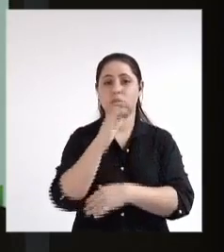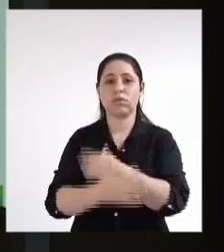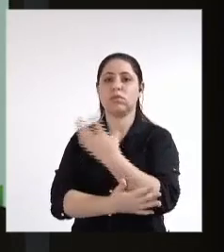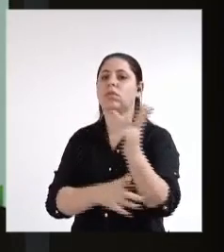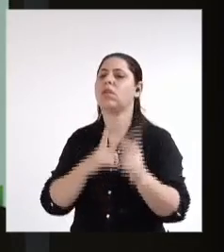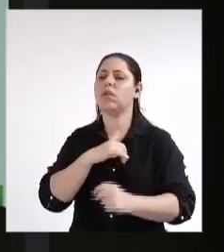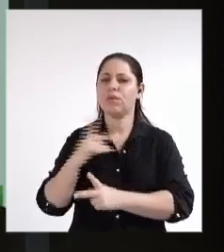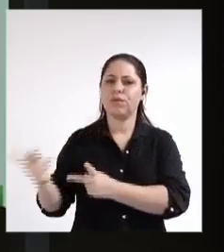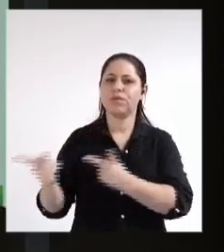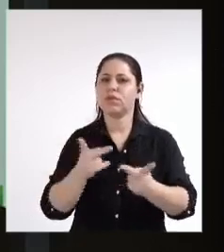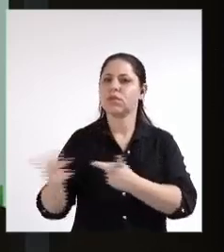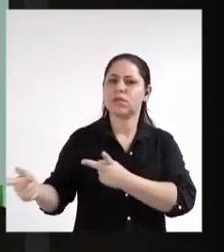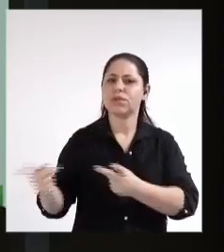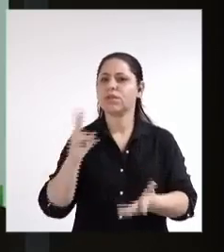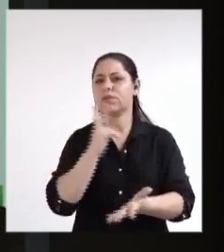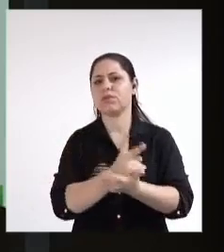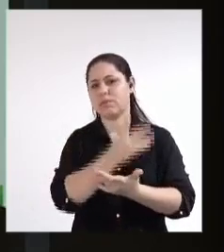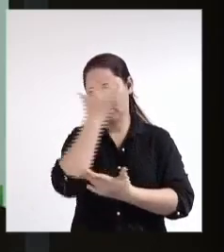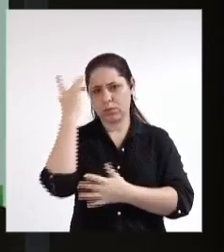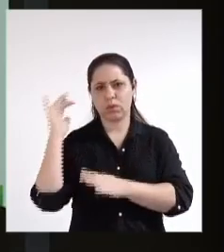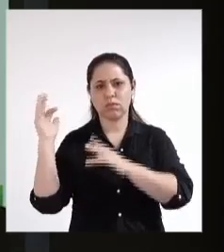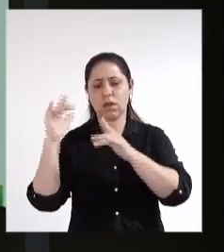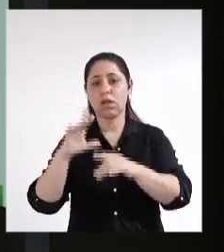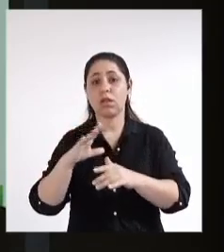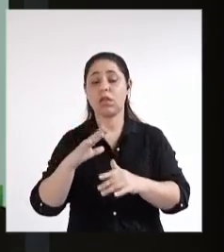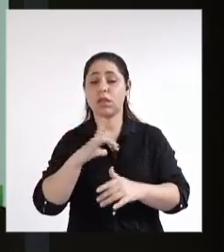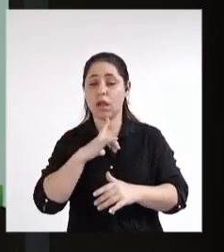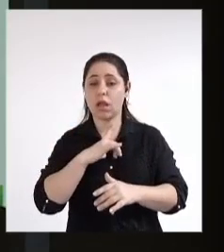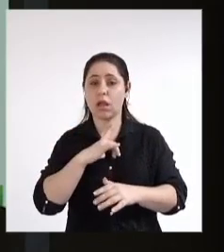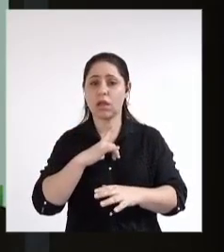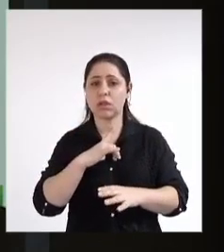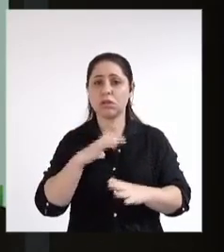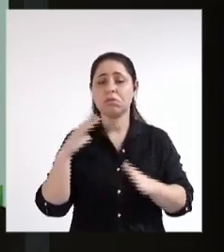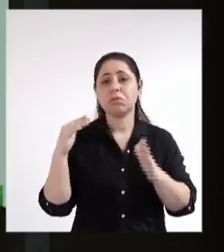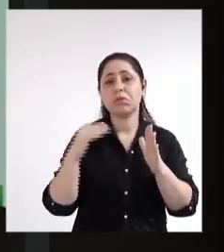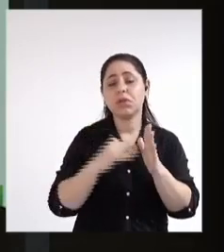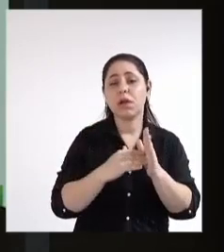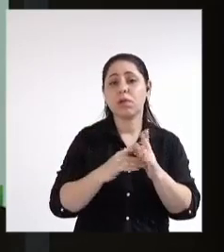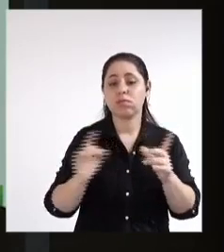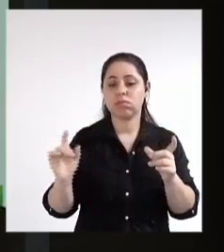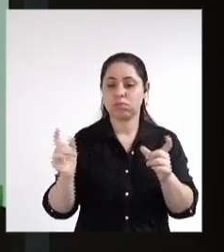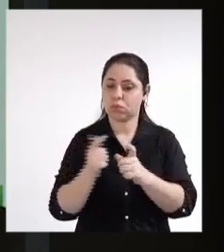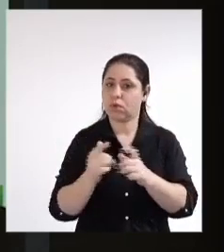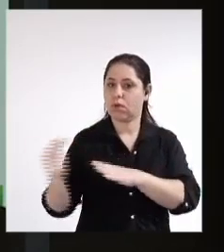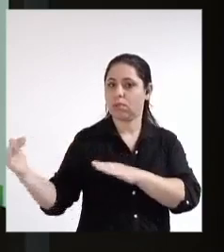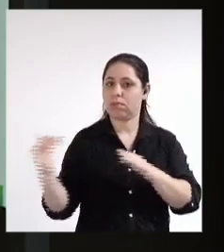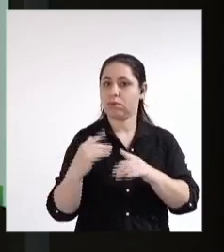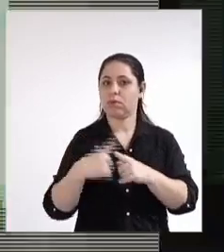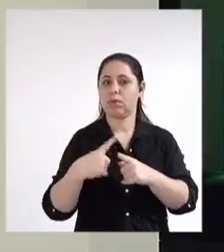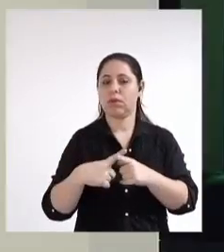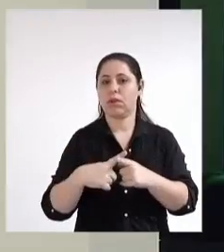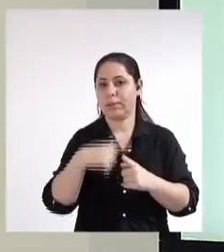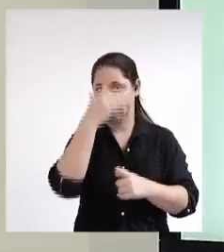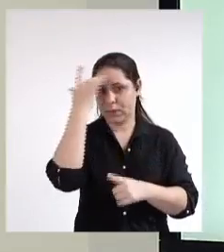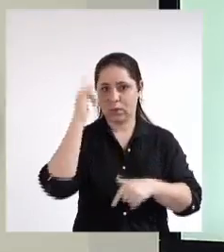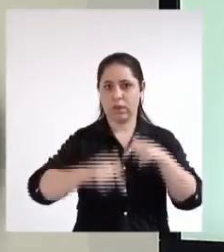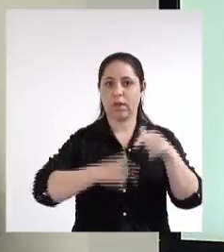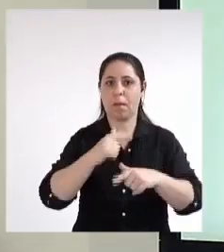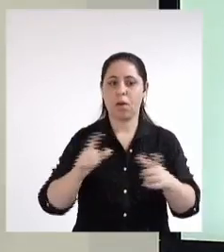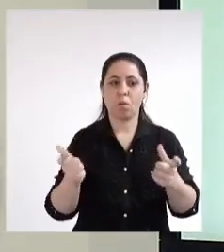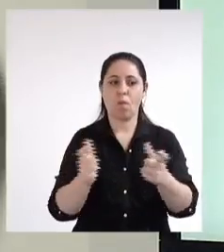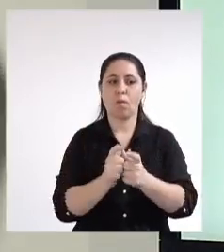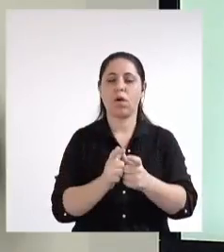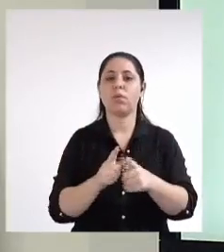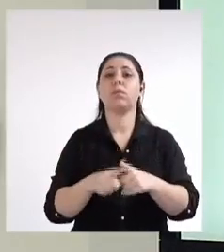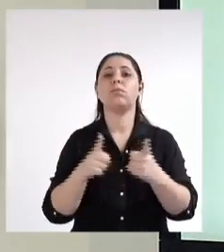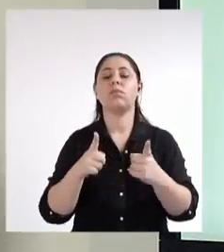visitação desde aquela época tem visitação tem período que a gente reduz por causa de vida à nossa capacidade é de pessoas mas a gente está